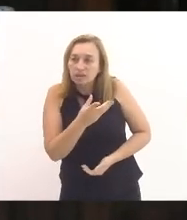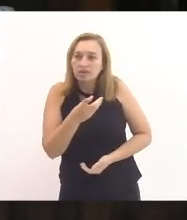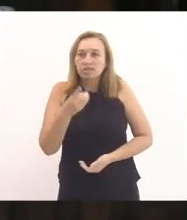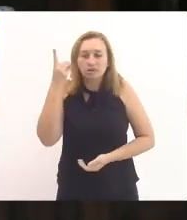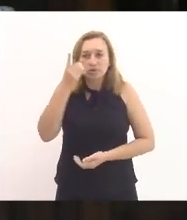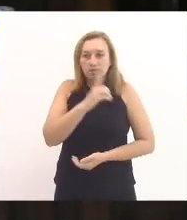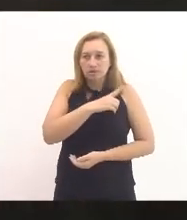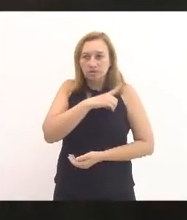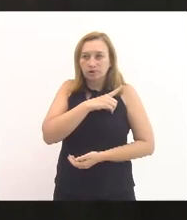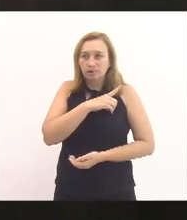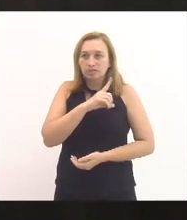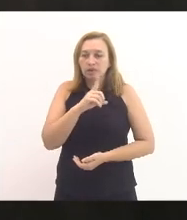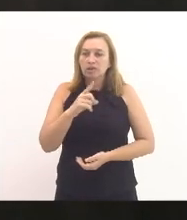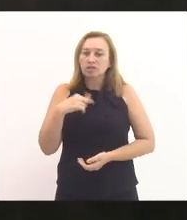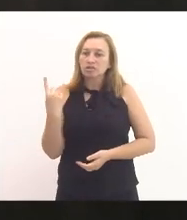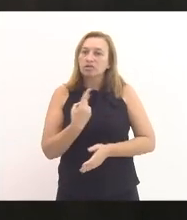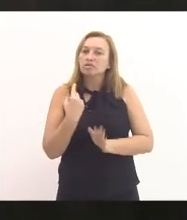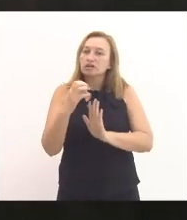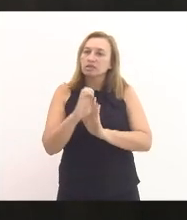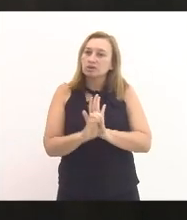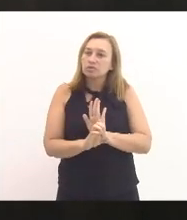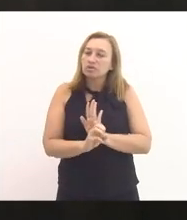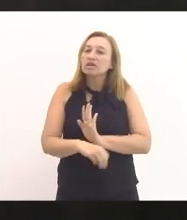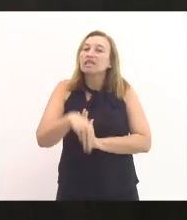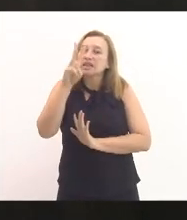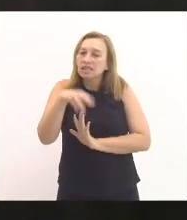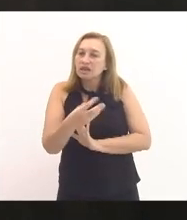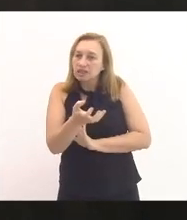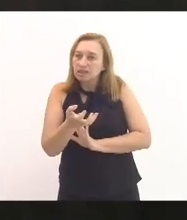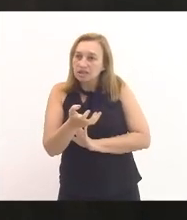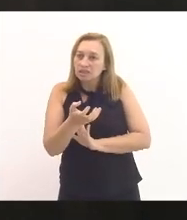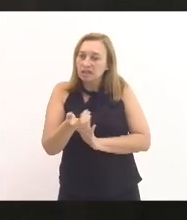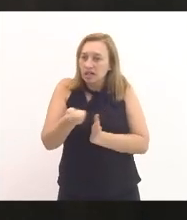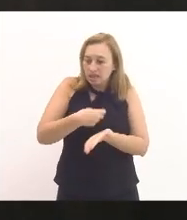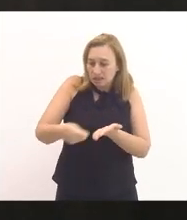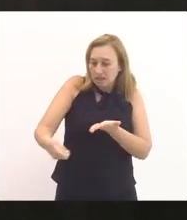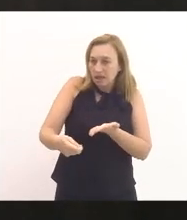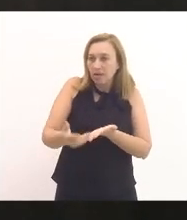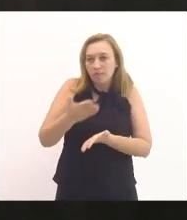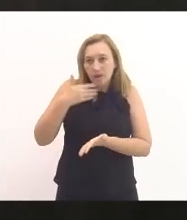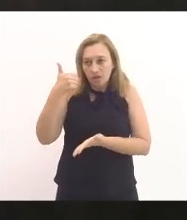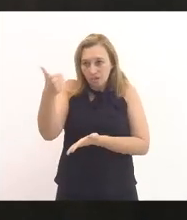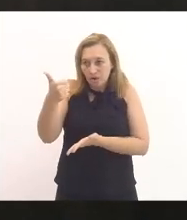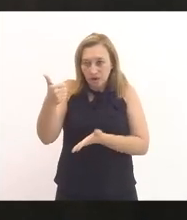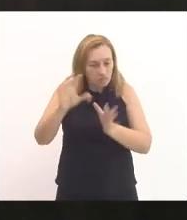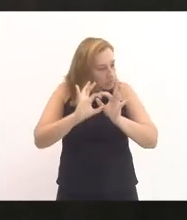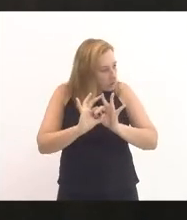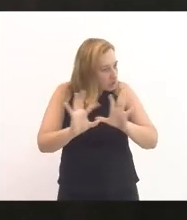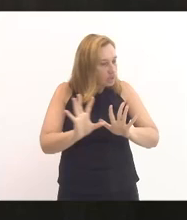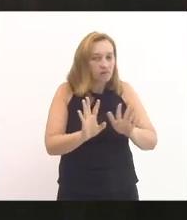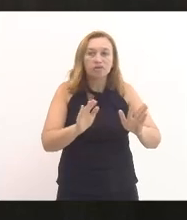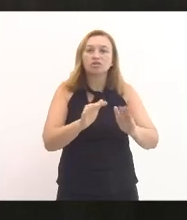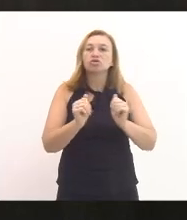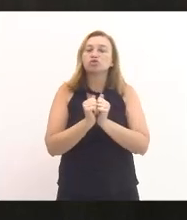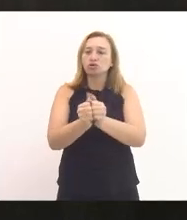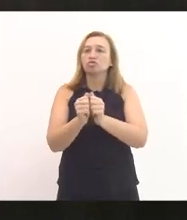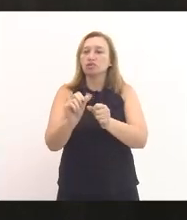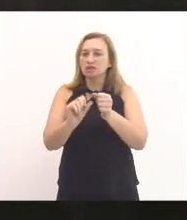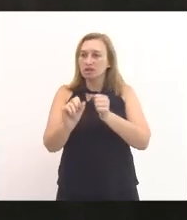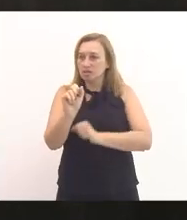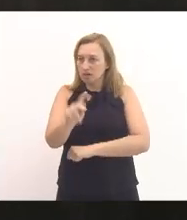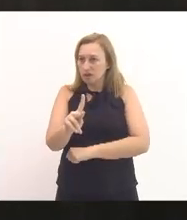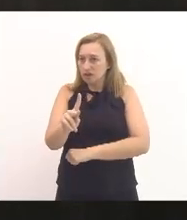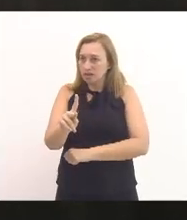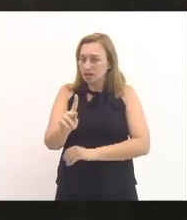caso gosto que as nossas emendas quem quiser assinar conosco e melhorá-las todos podemos fazer juntos tá